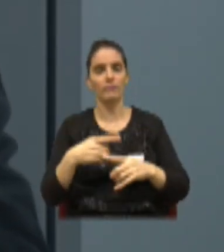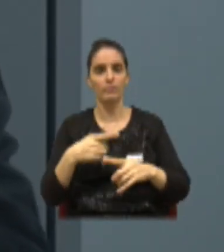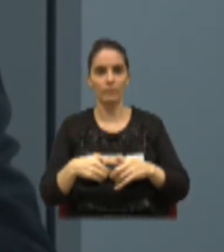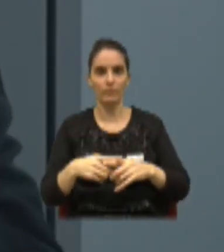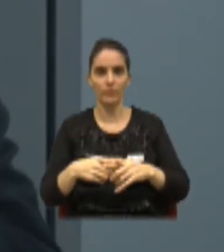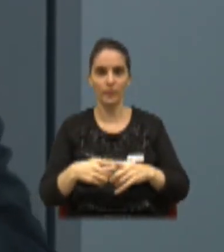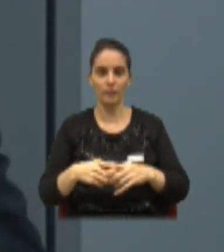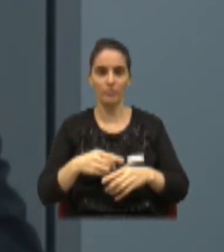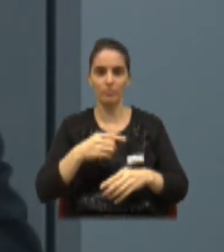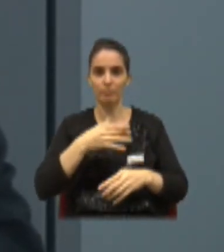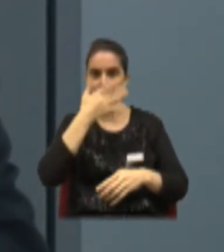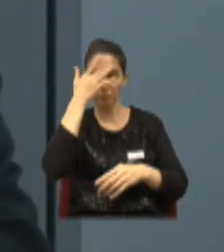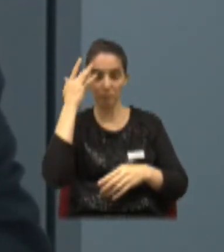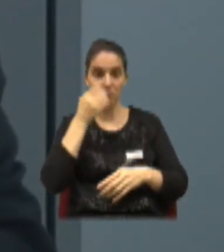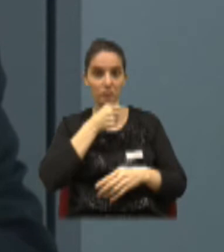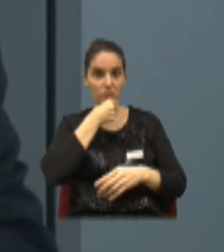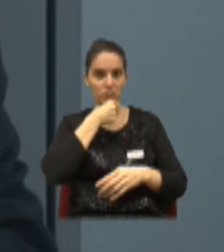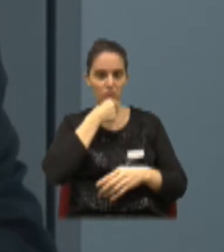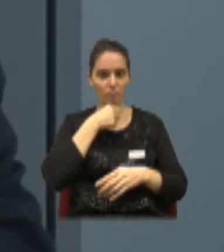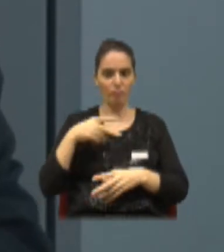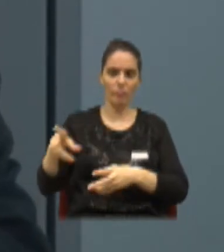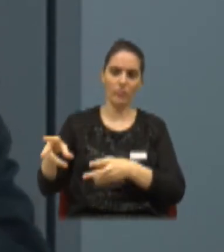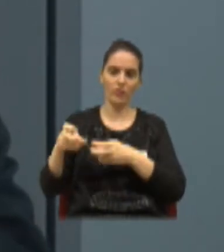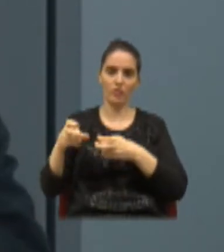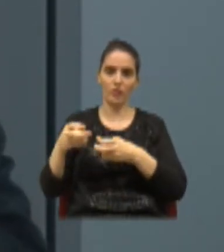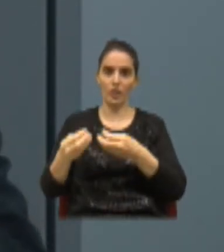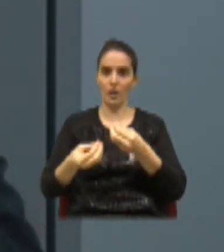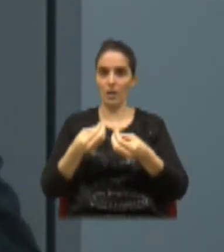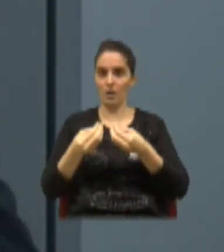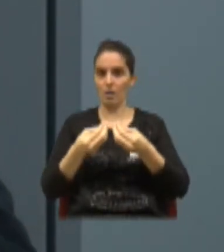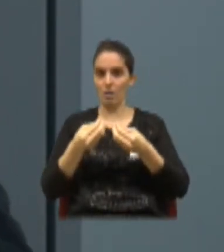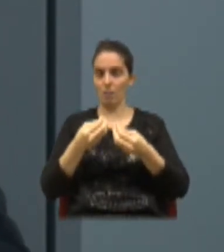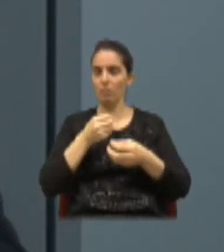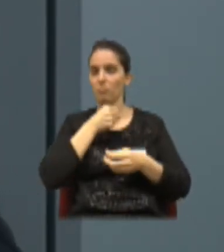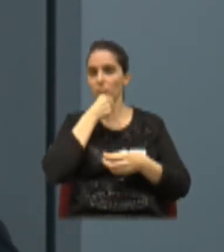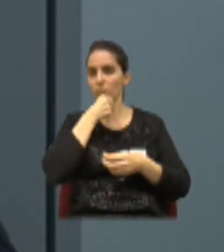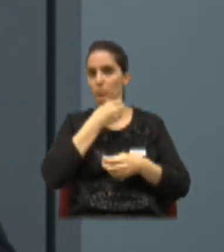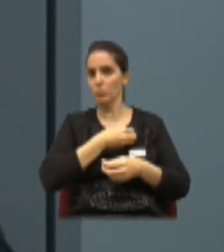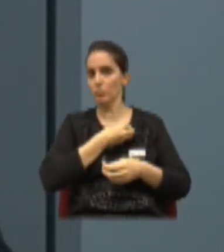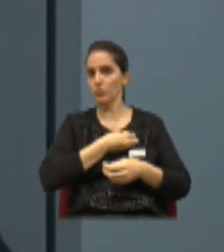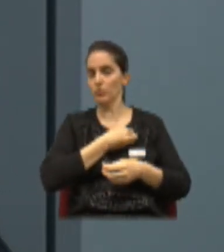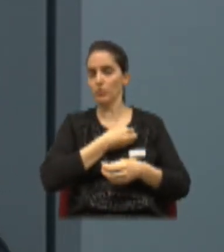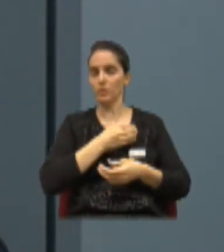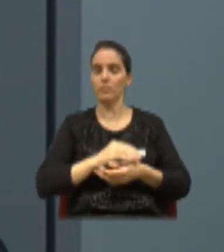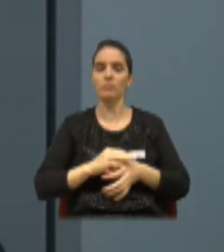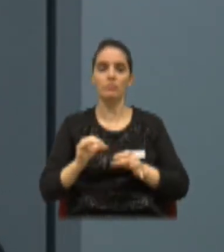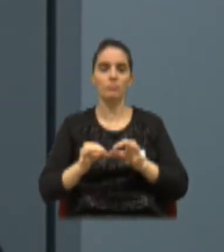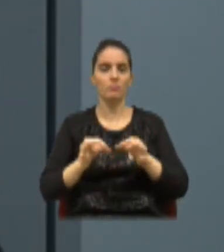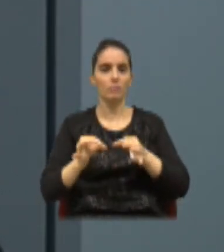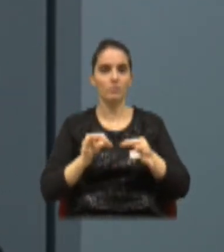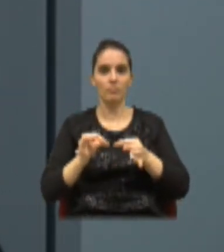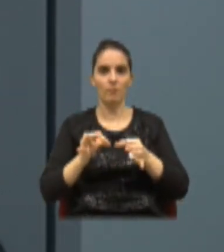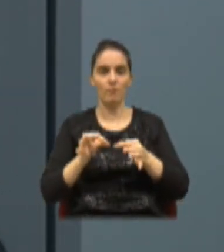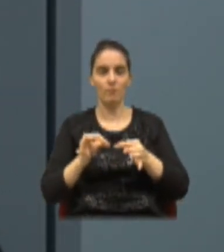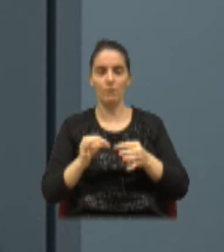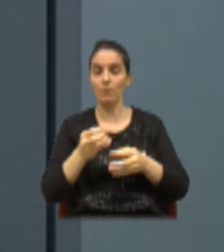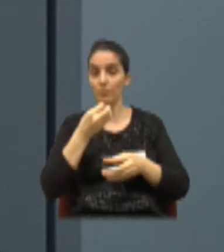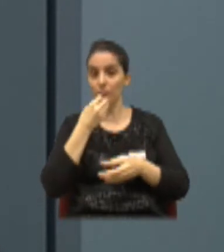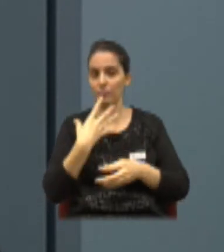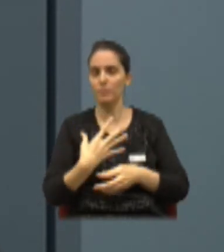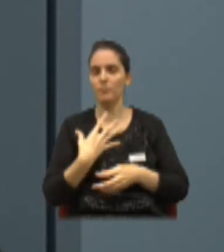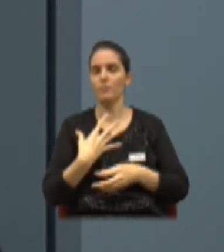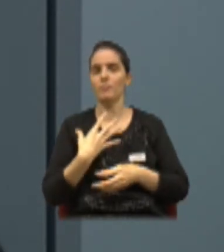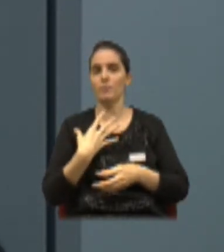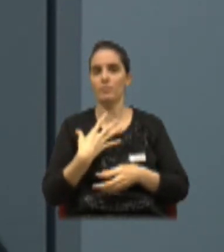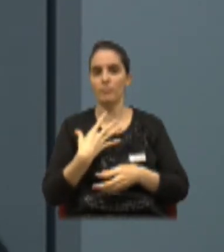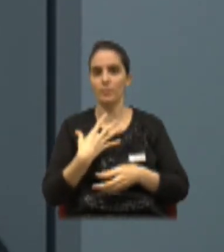do idoso vendo o comportamento dos nossos idosos. Então, acho que esse seu projeto, ele vem de encontro também